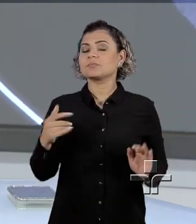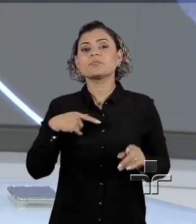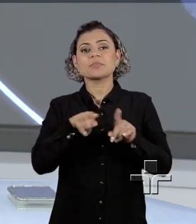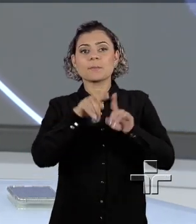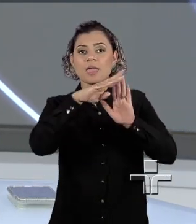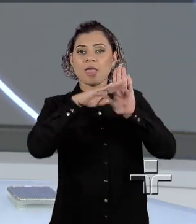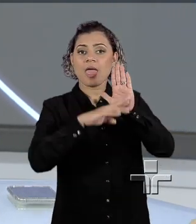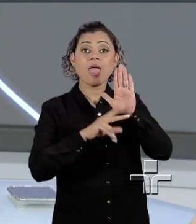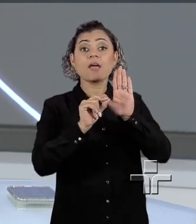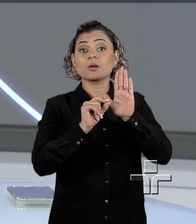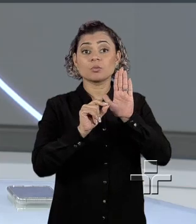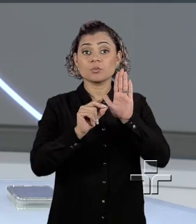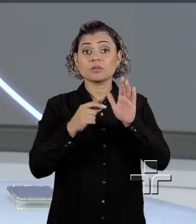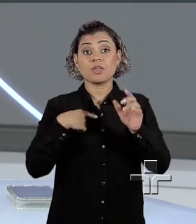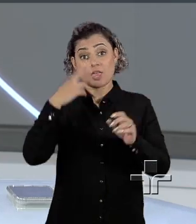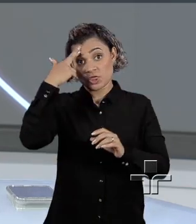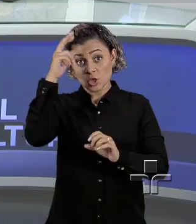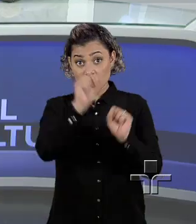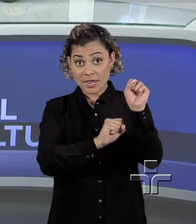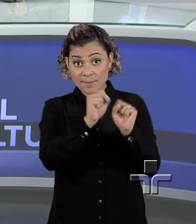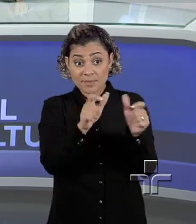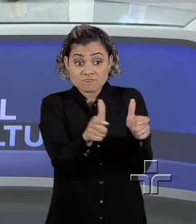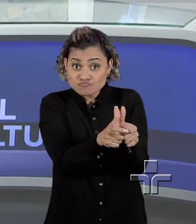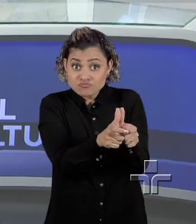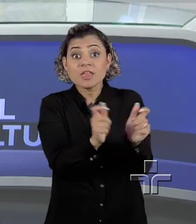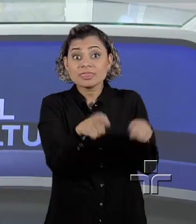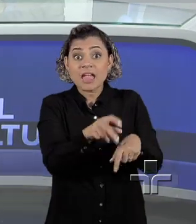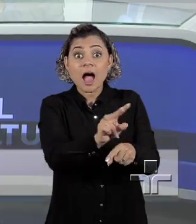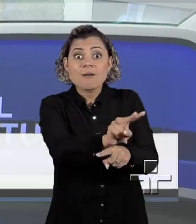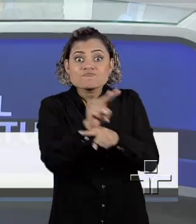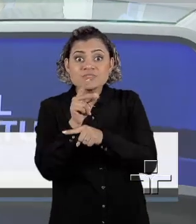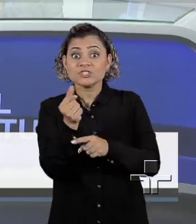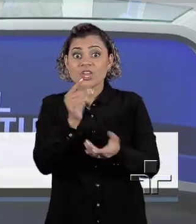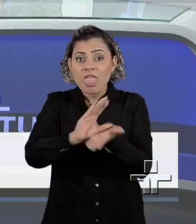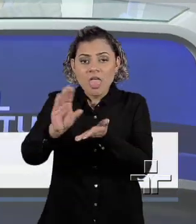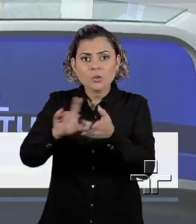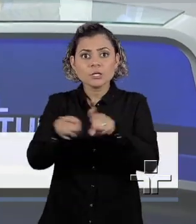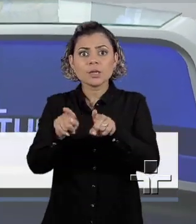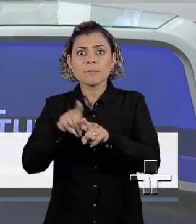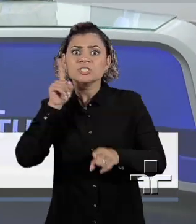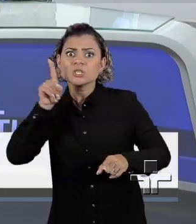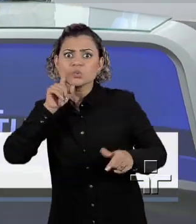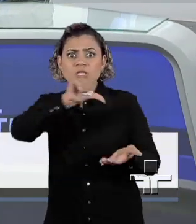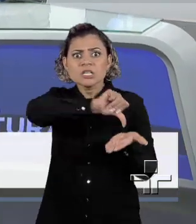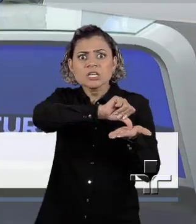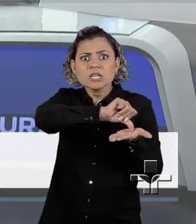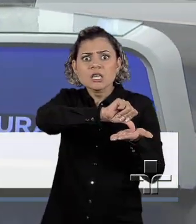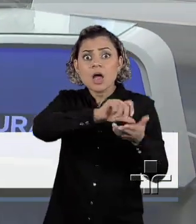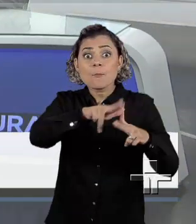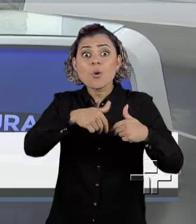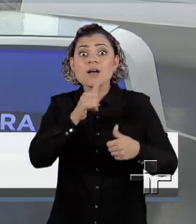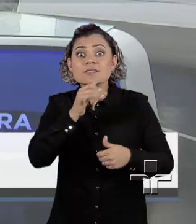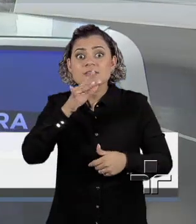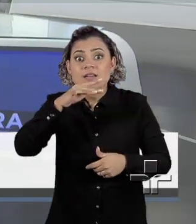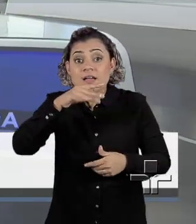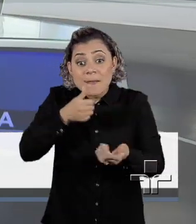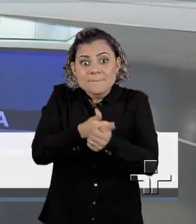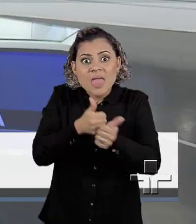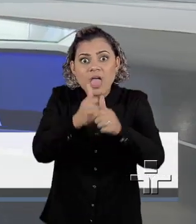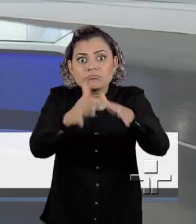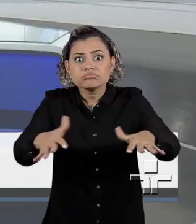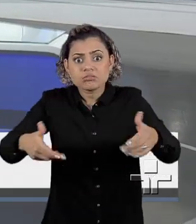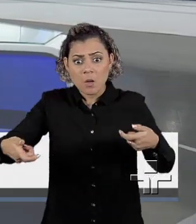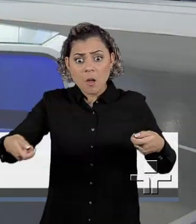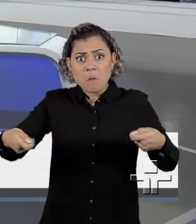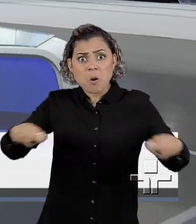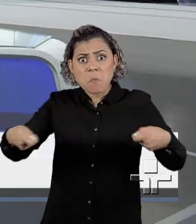legislação regulariza microempresas de crédito e aumenta a tensão entre Estados Unidos e Irã após ataques a navios petroleiros no Golfo